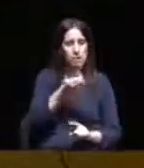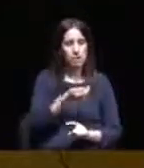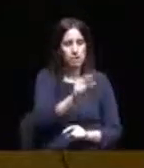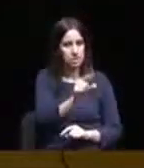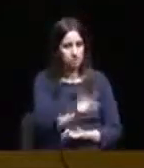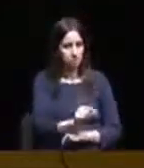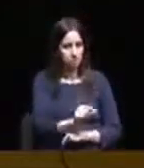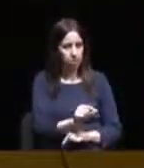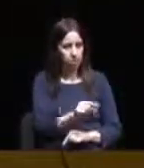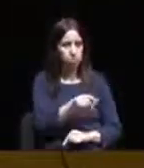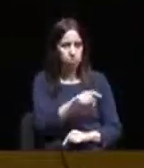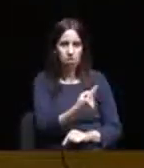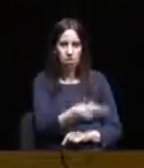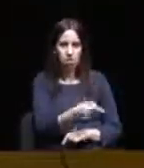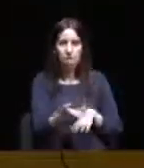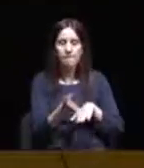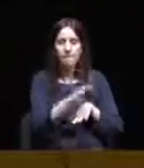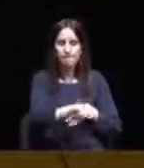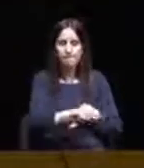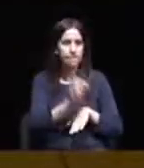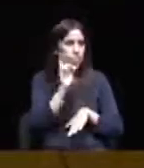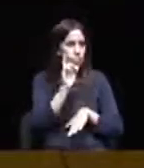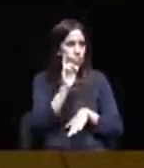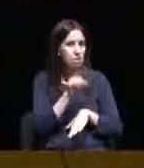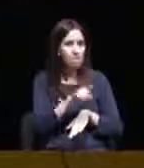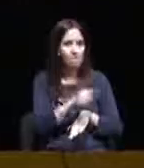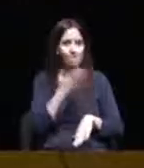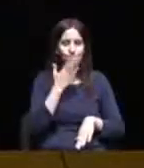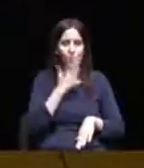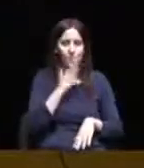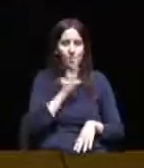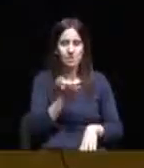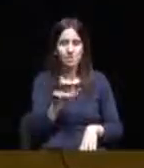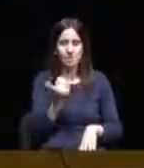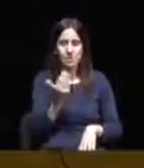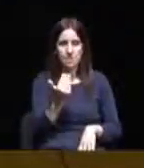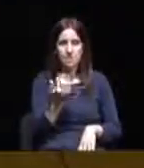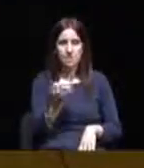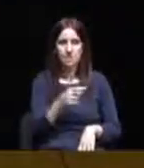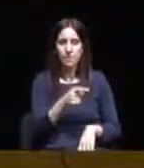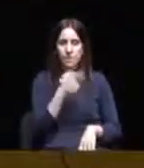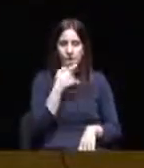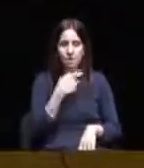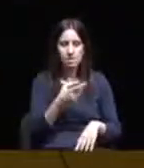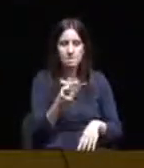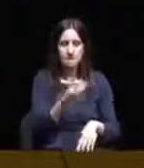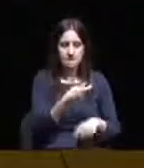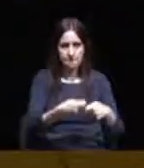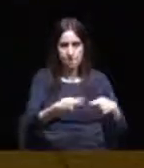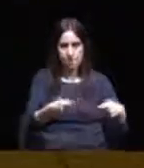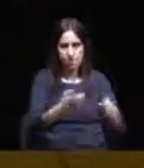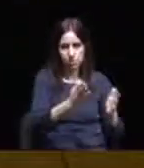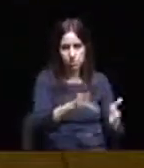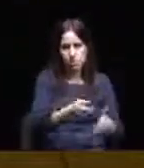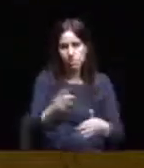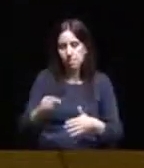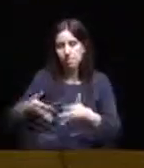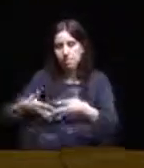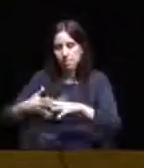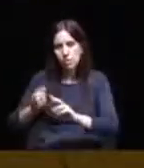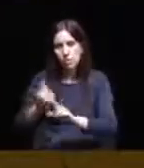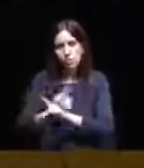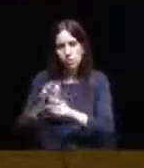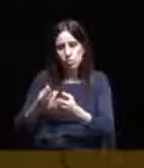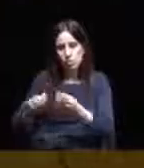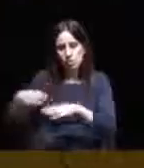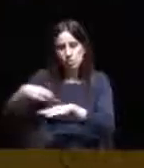renda acessível, que é um passo importante, mas ainda insuficiente e que por isso mesmo é preciso alargar, a construção de equipamentos